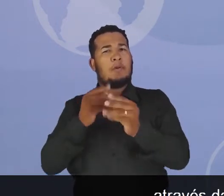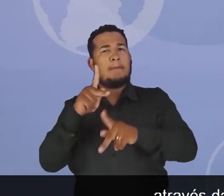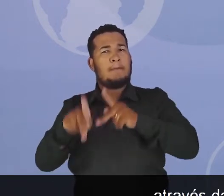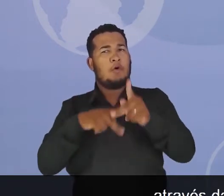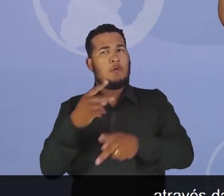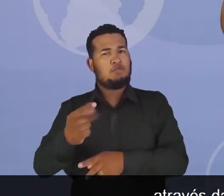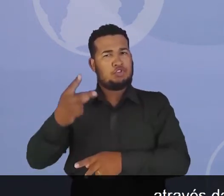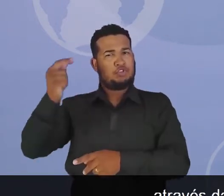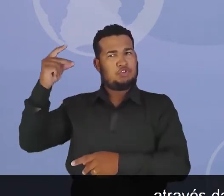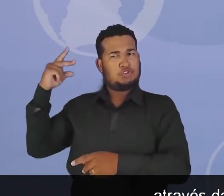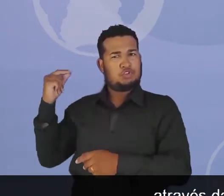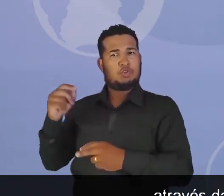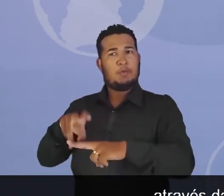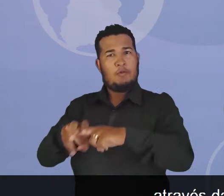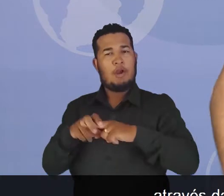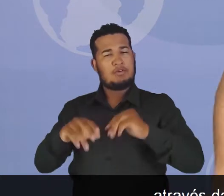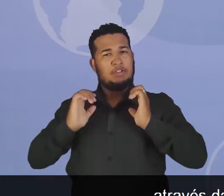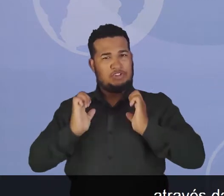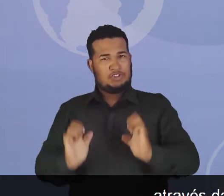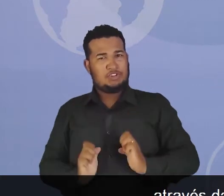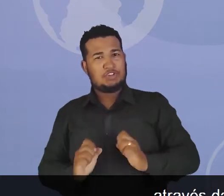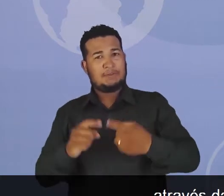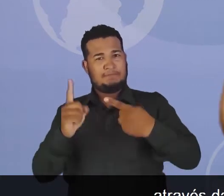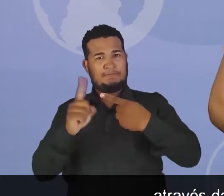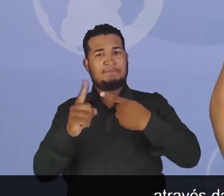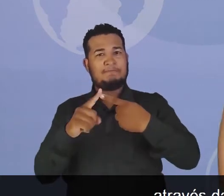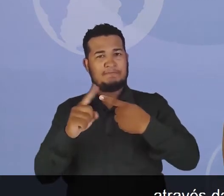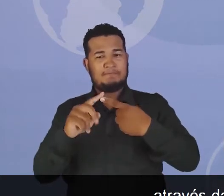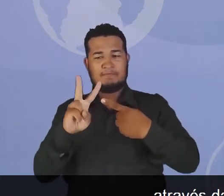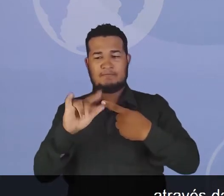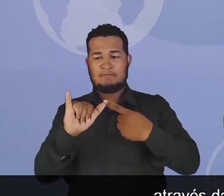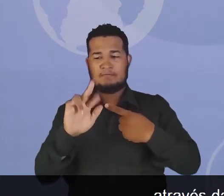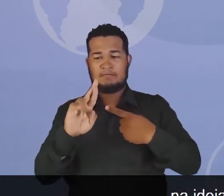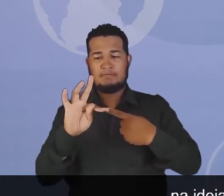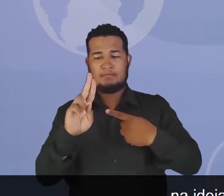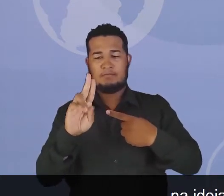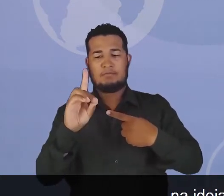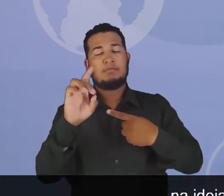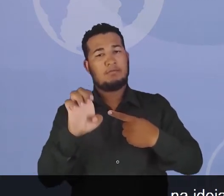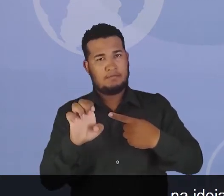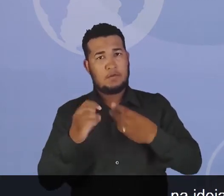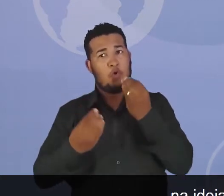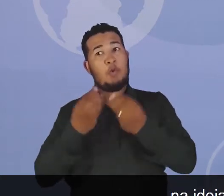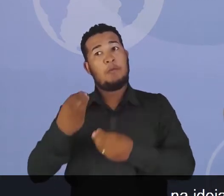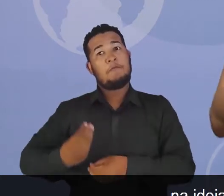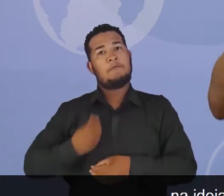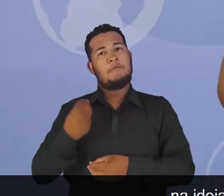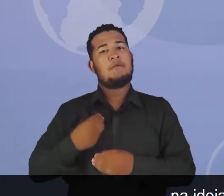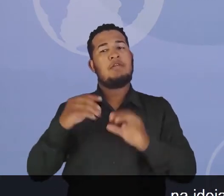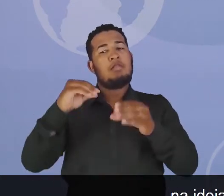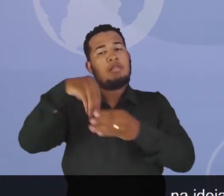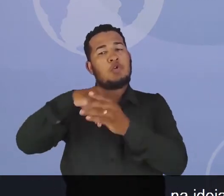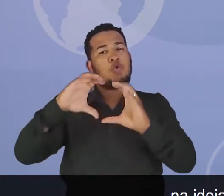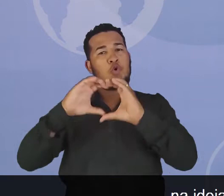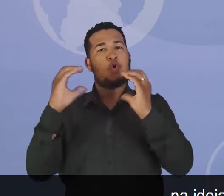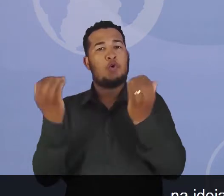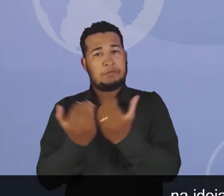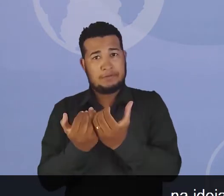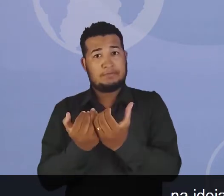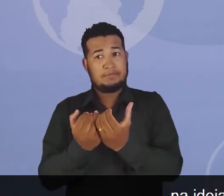da virtude, pensaria uma convivência comunitária. Na ideia deles, cada